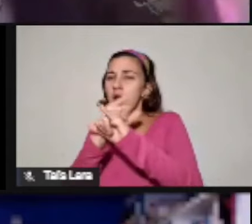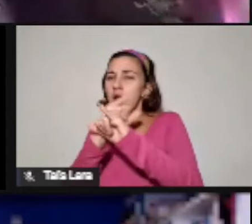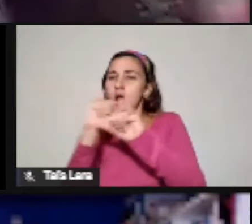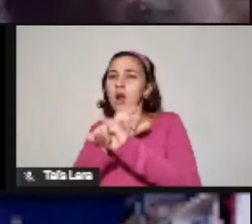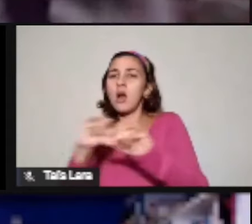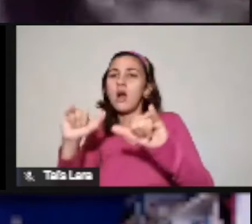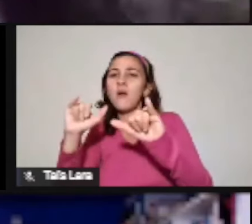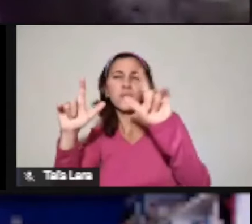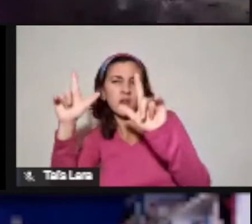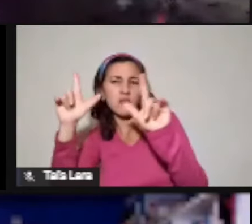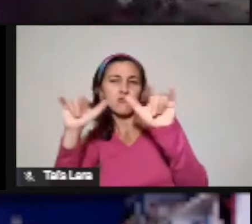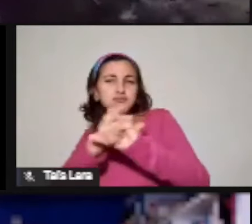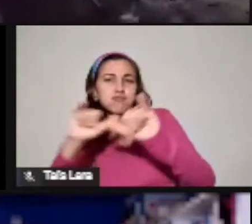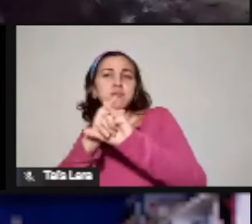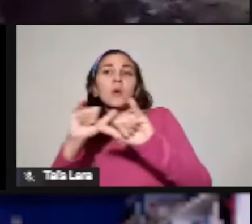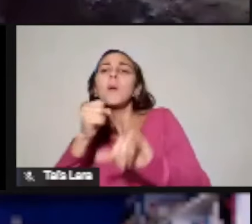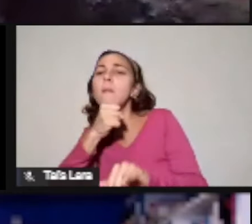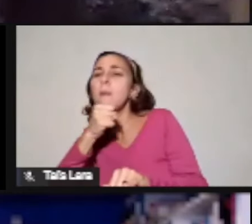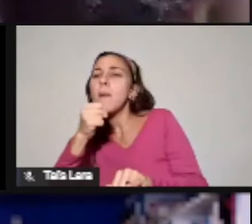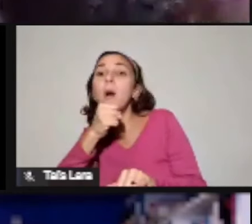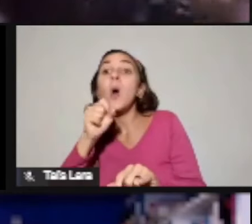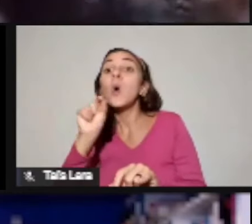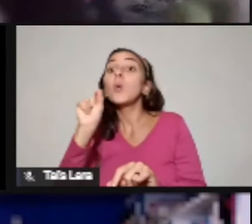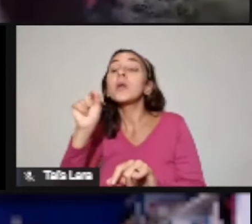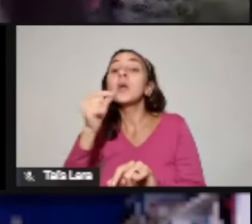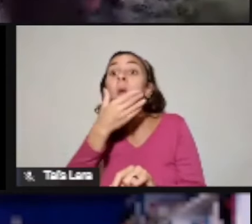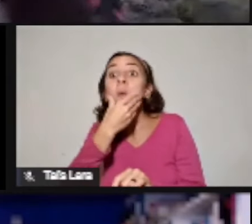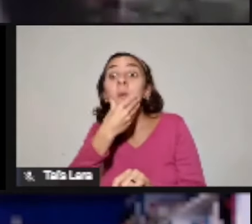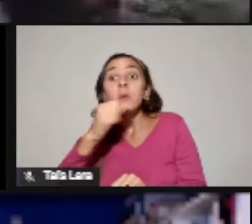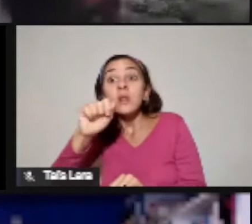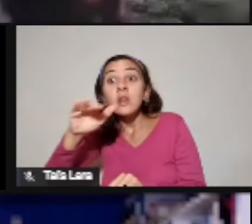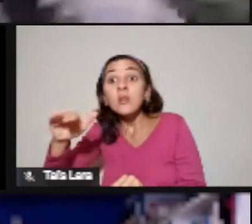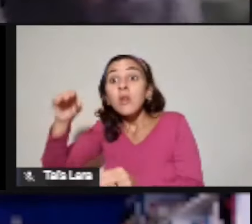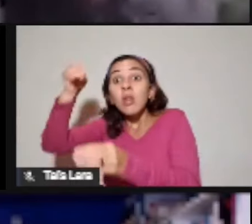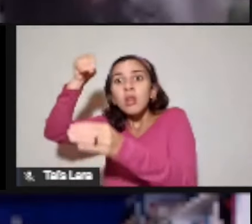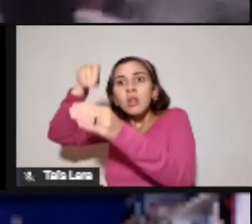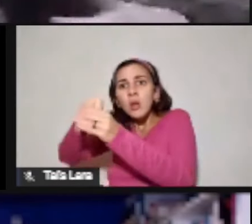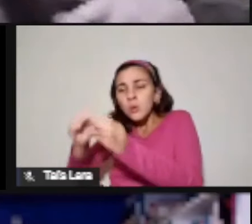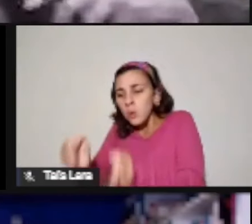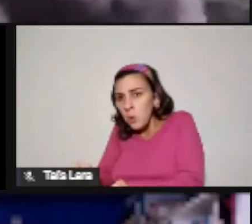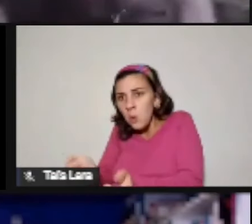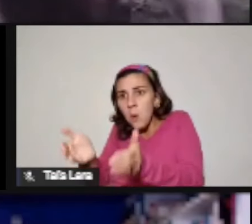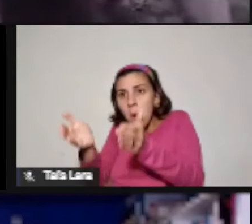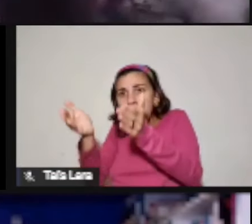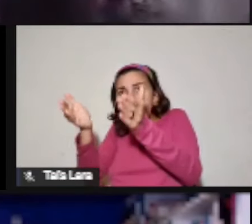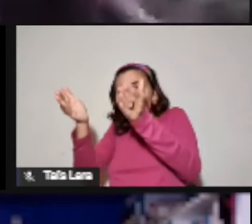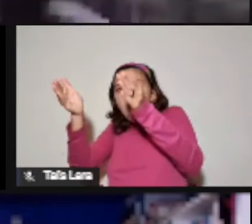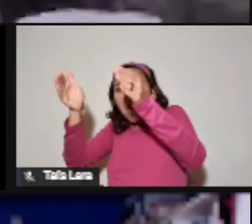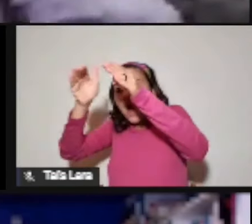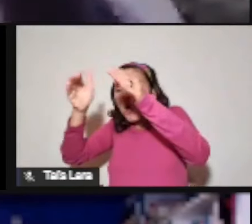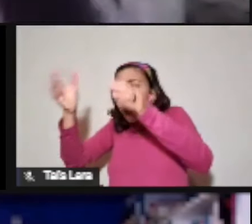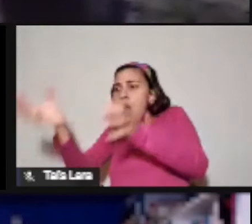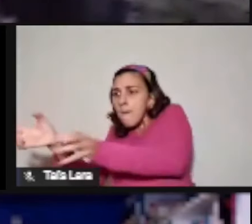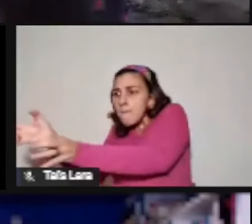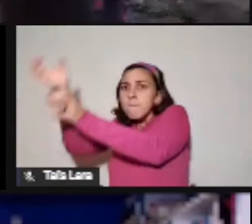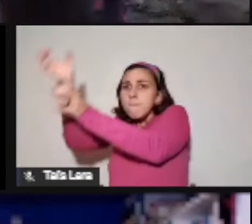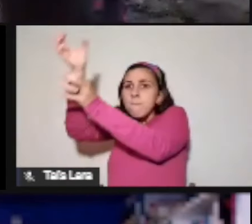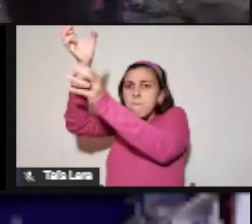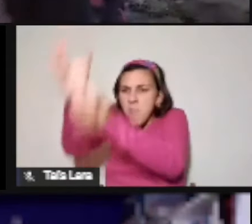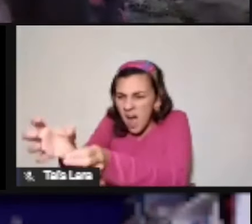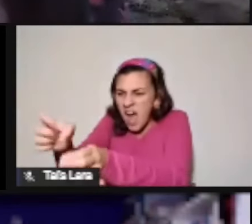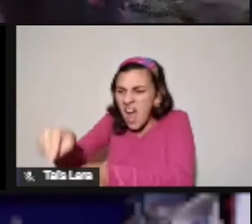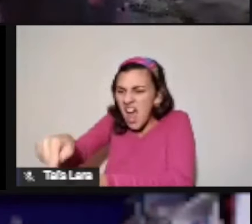que era colocado dentro de um barril, né? E ele ficava nu e era punido e passava por